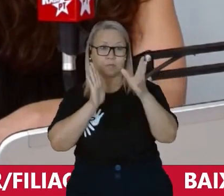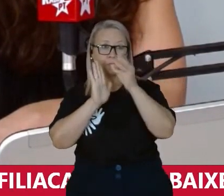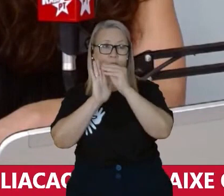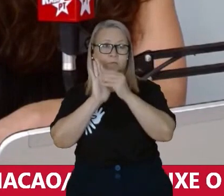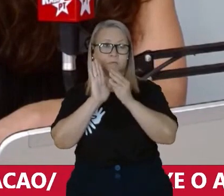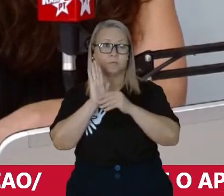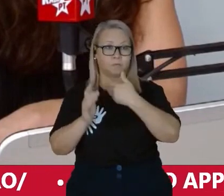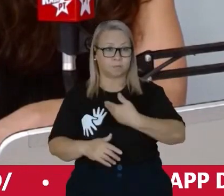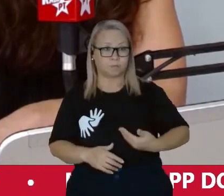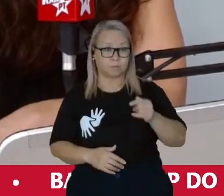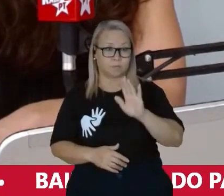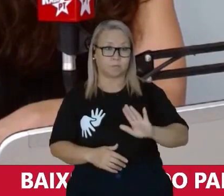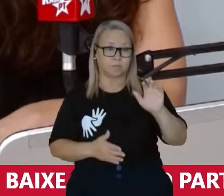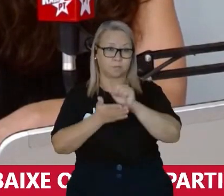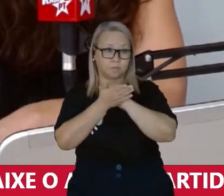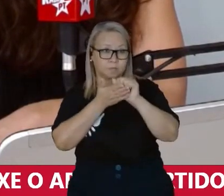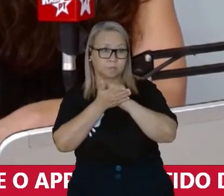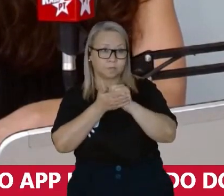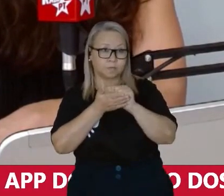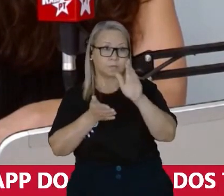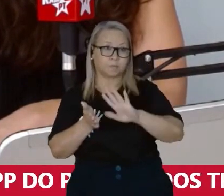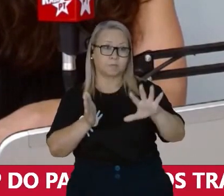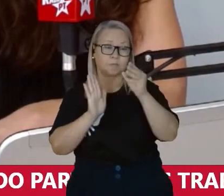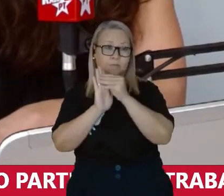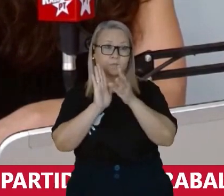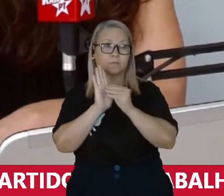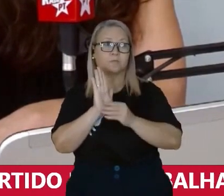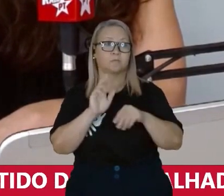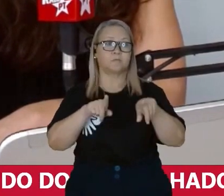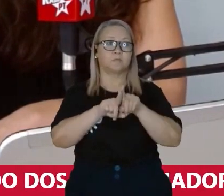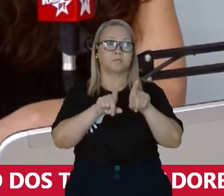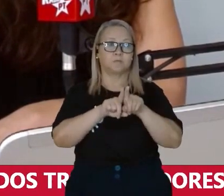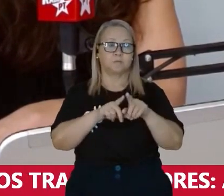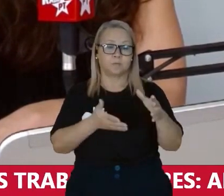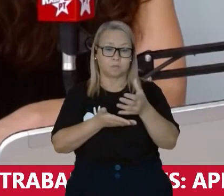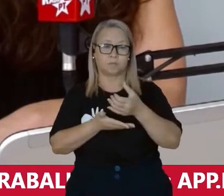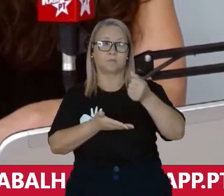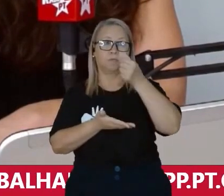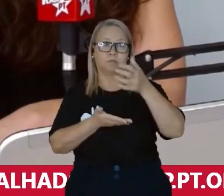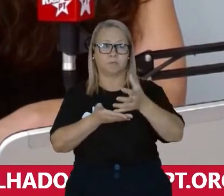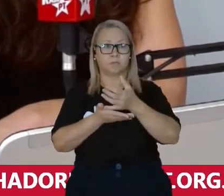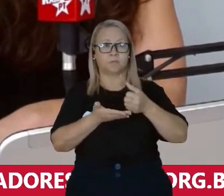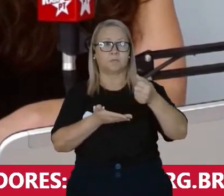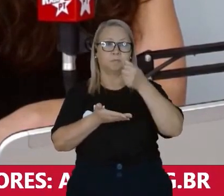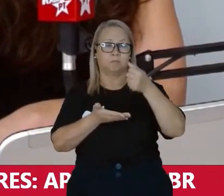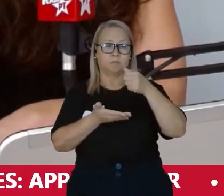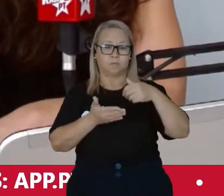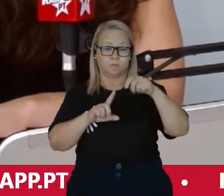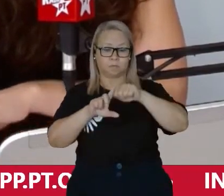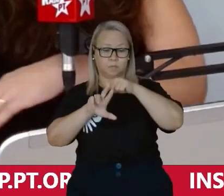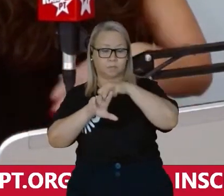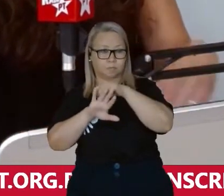governo federal apaga muita coisa também, tá? E a gente acabou, como foi salvando ao longo dos meses, a gente acabou tendo muita